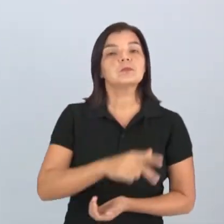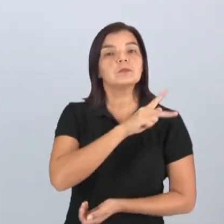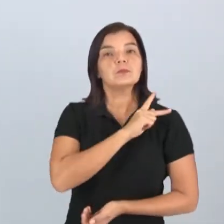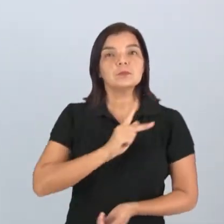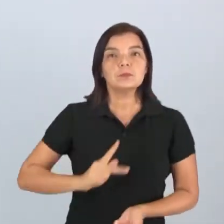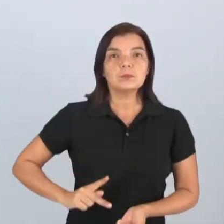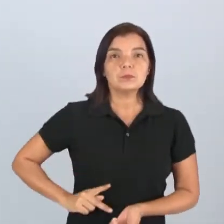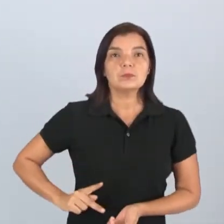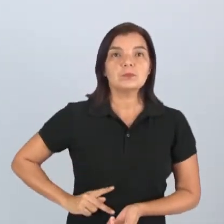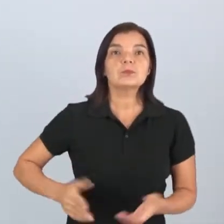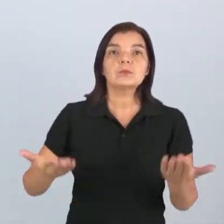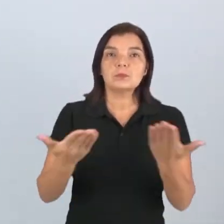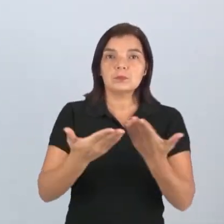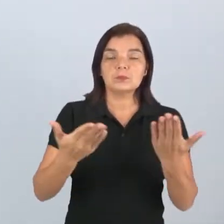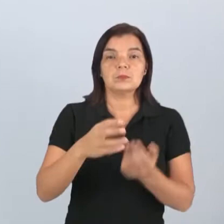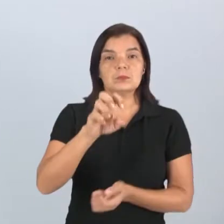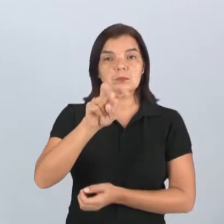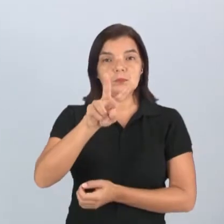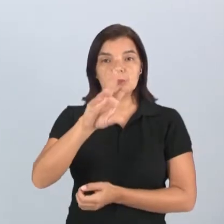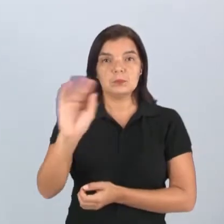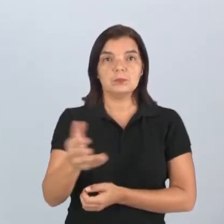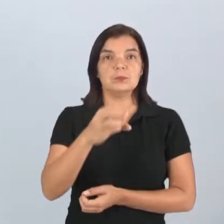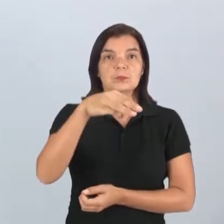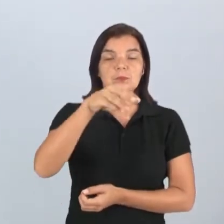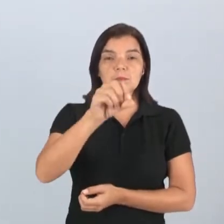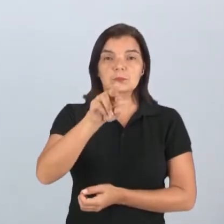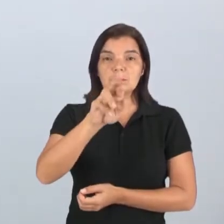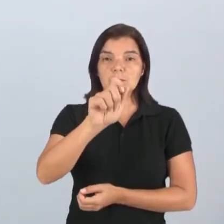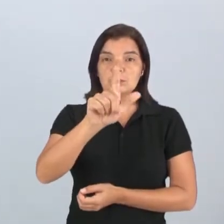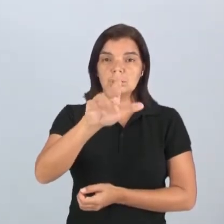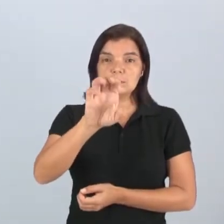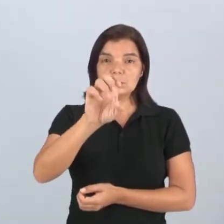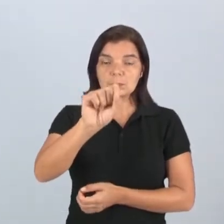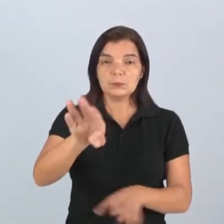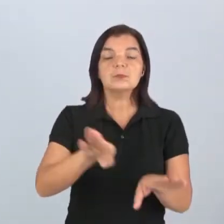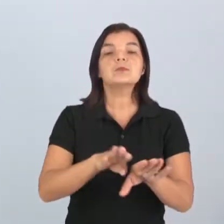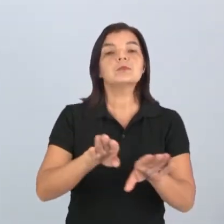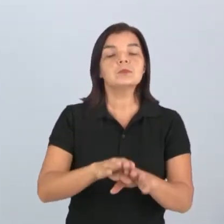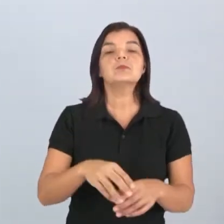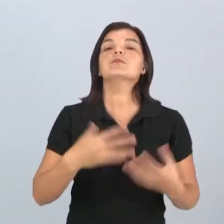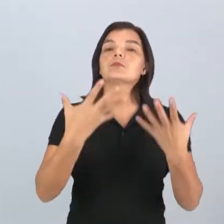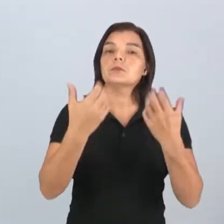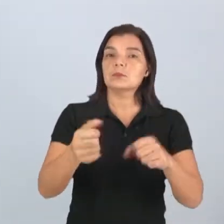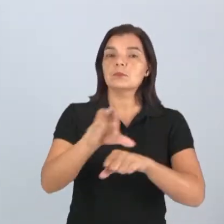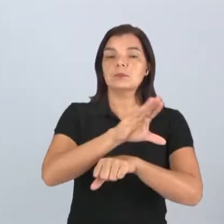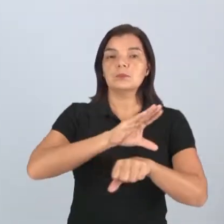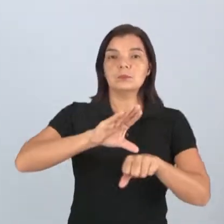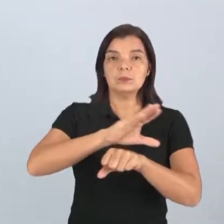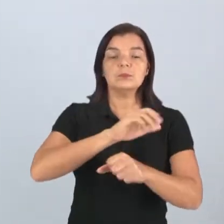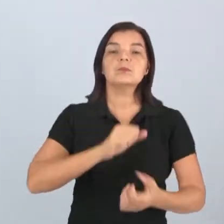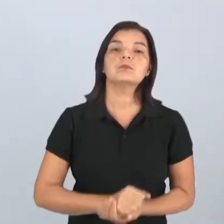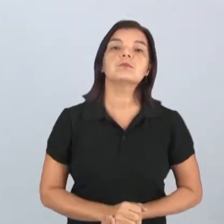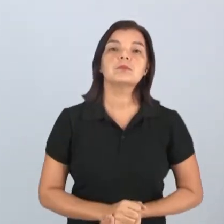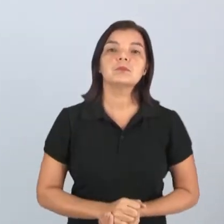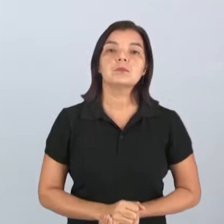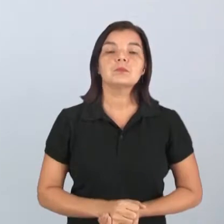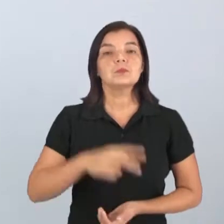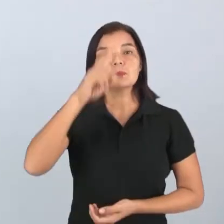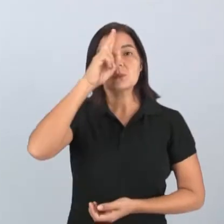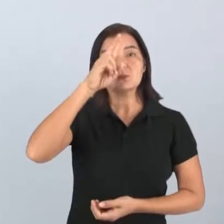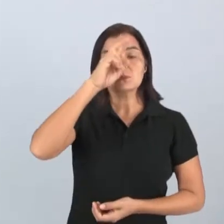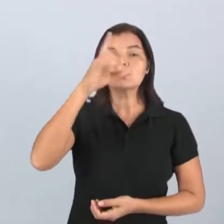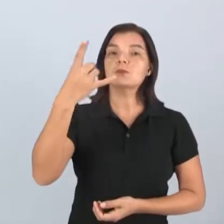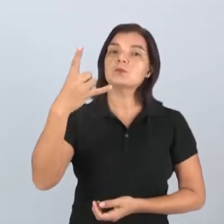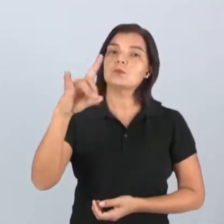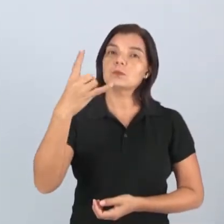o ex-presidente, agora ex-presidente Evo Morales, né, que promulgou essa Constituição deles. Então, a história da Bolívia